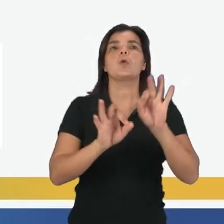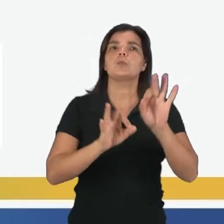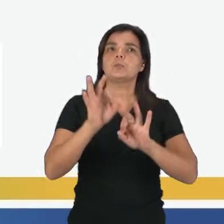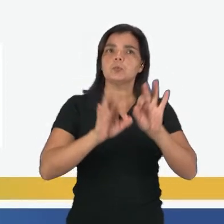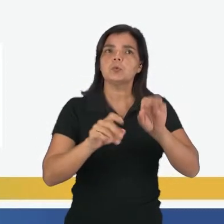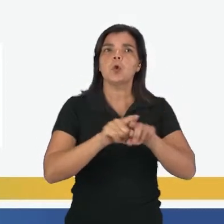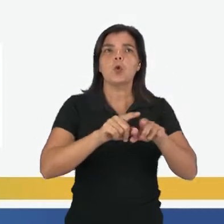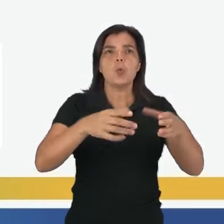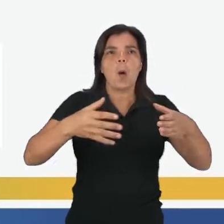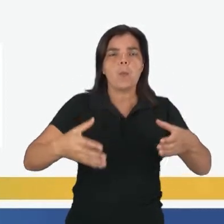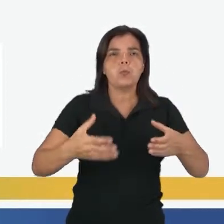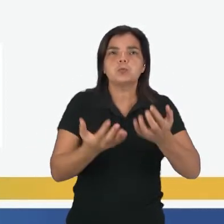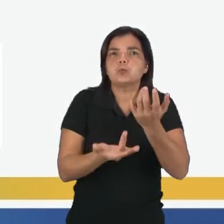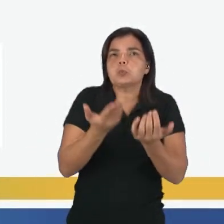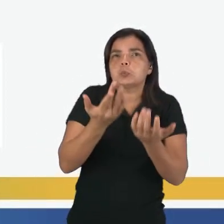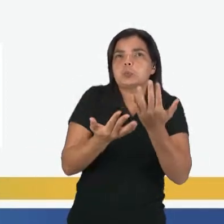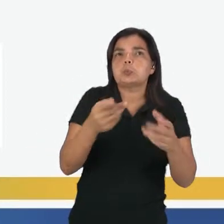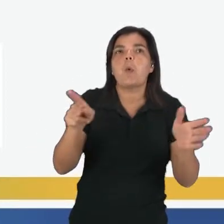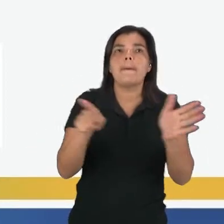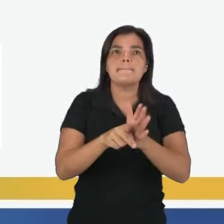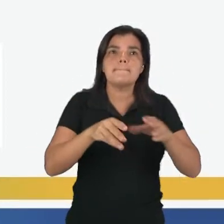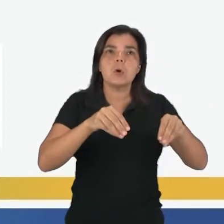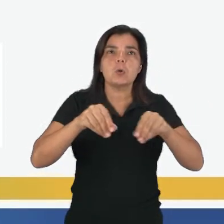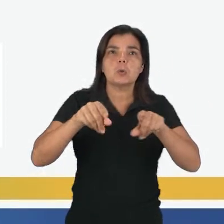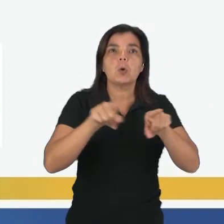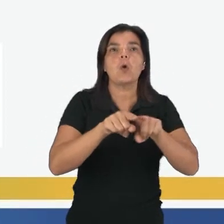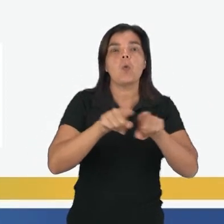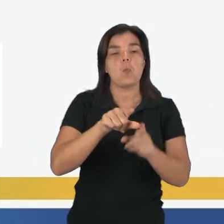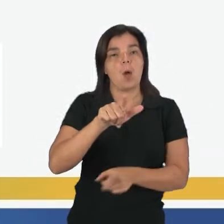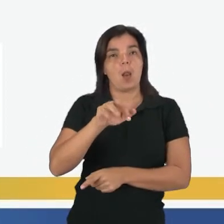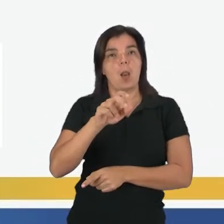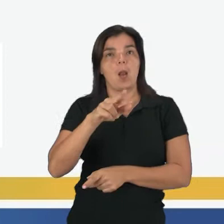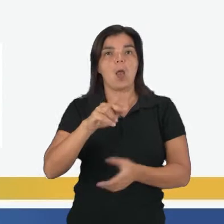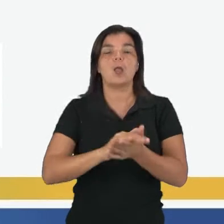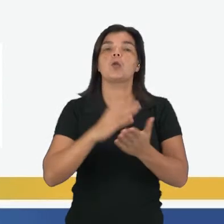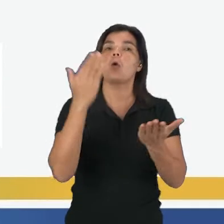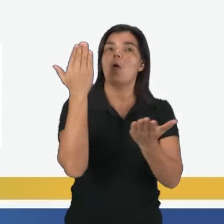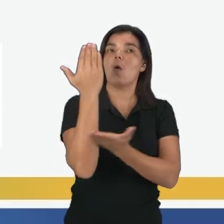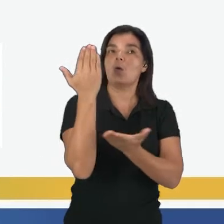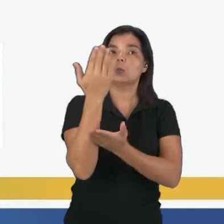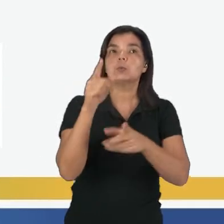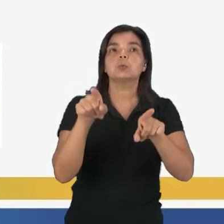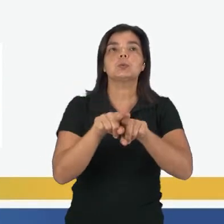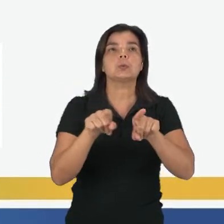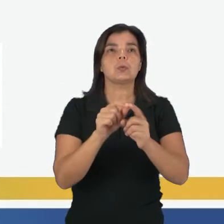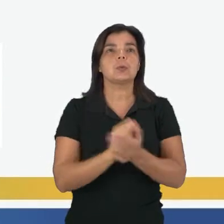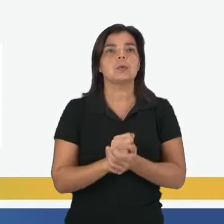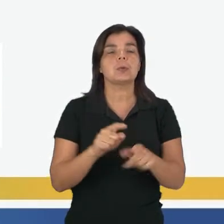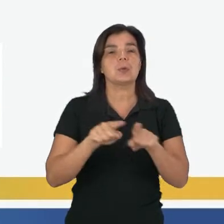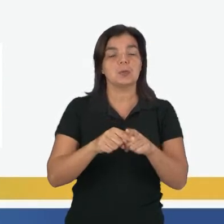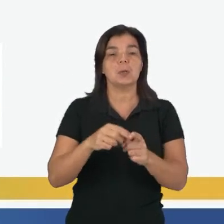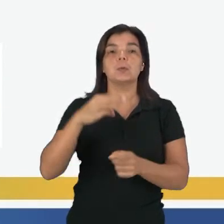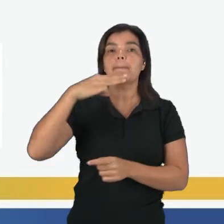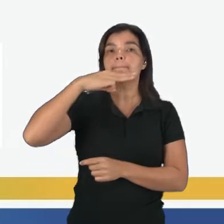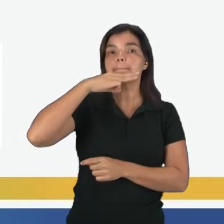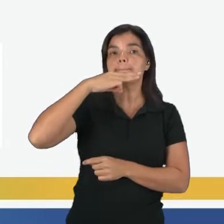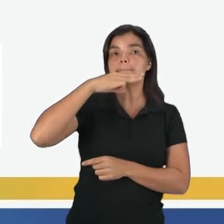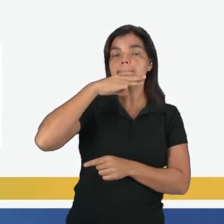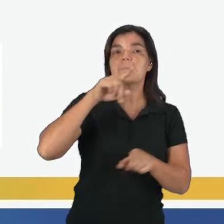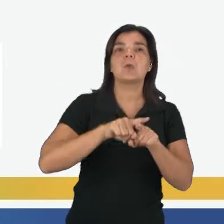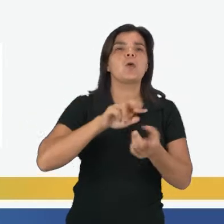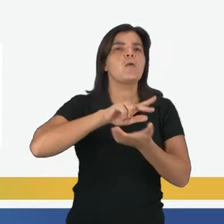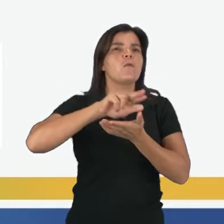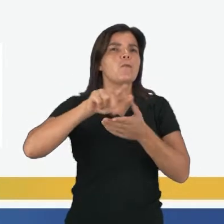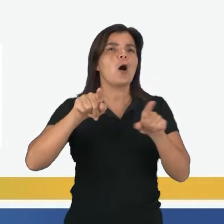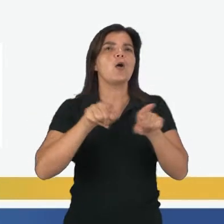emprego de combustível sólido obtido na propriedade, como lenha, restos ou resíduos, exemplo, bagaço de cana,